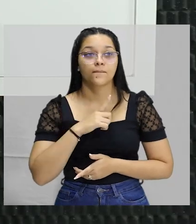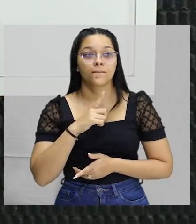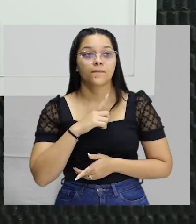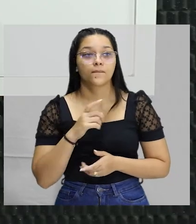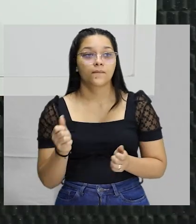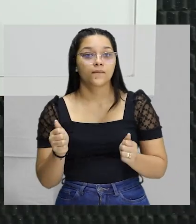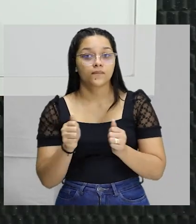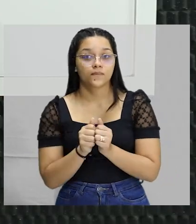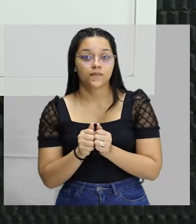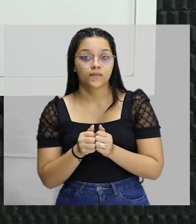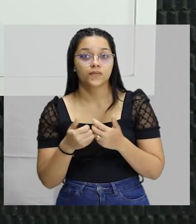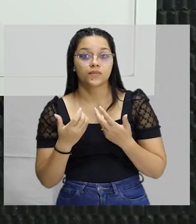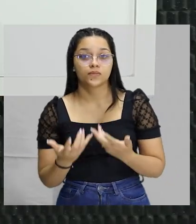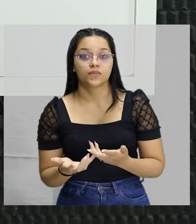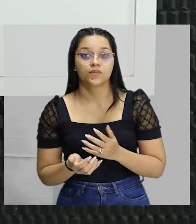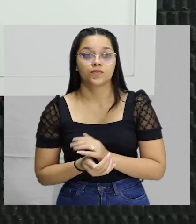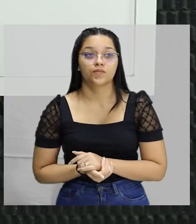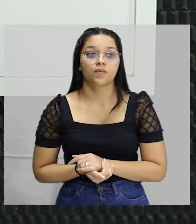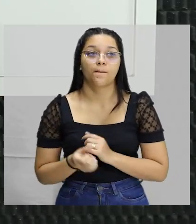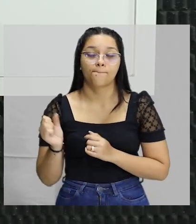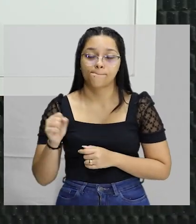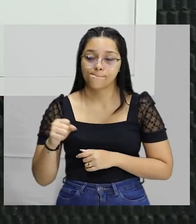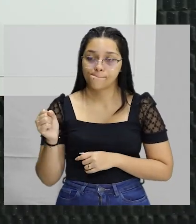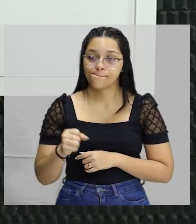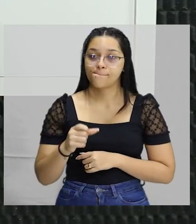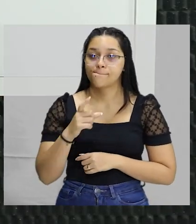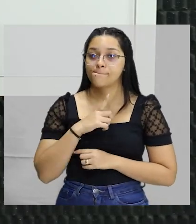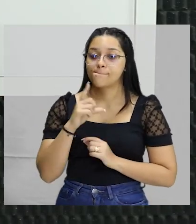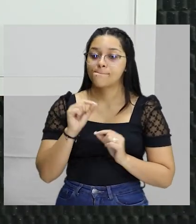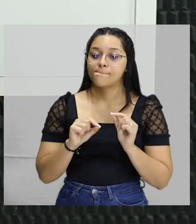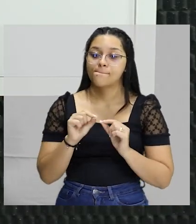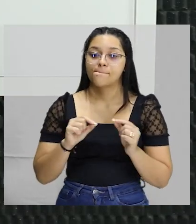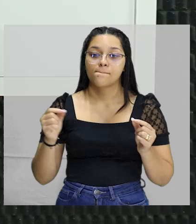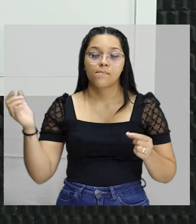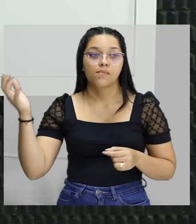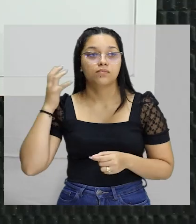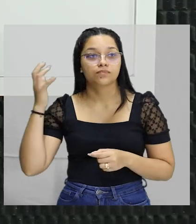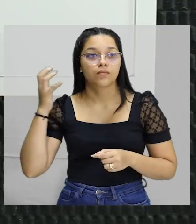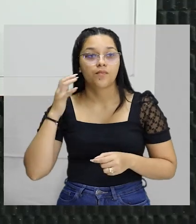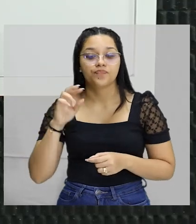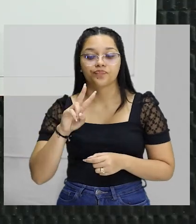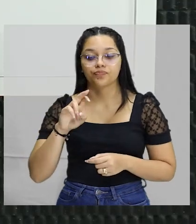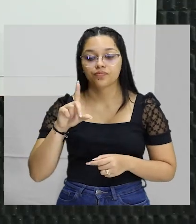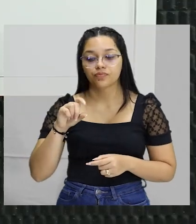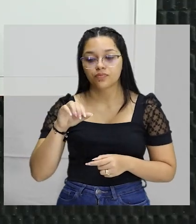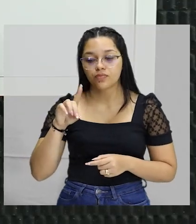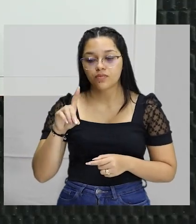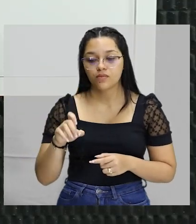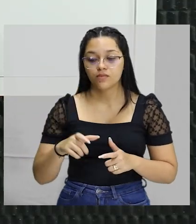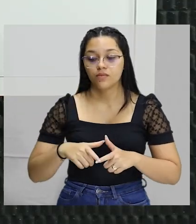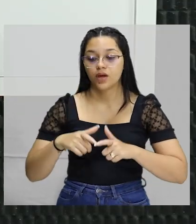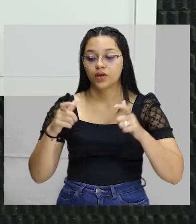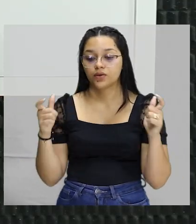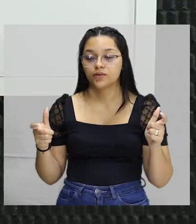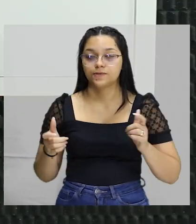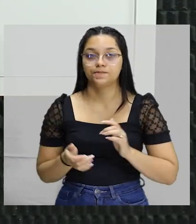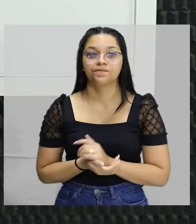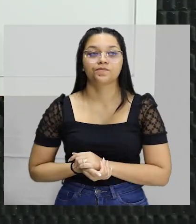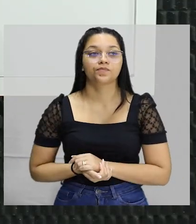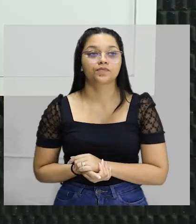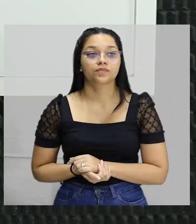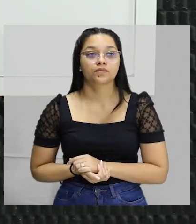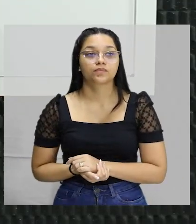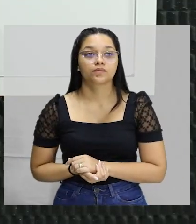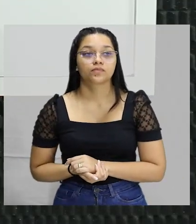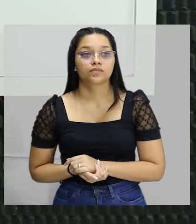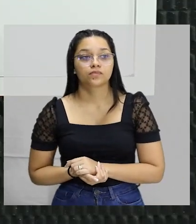juntas, unidas, aí nós vamos ter o som se propagando com uma velocidade maior ainda. Certo? No